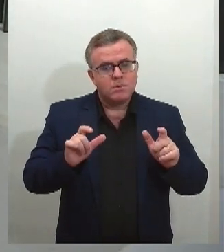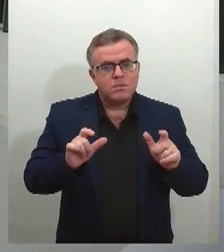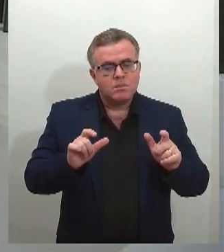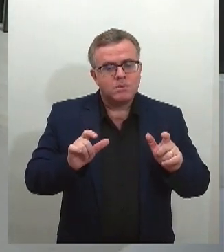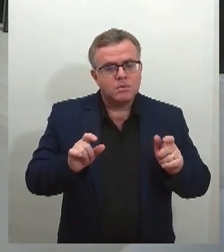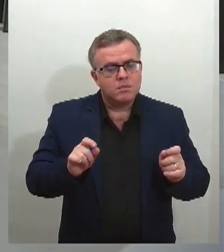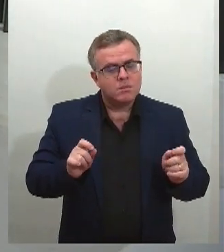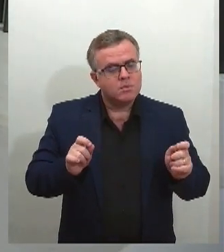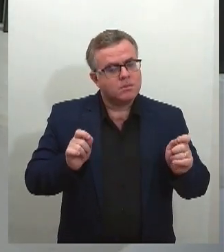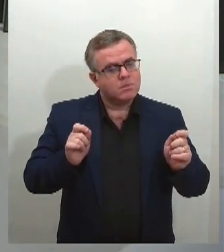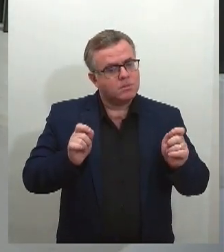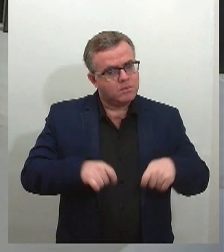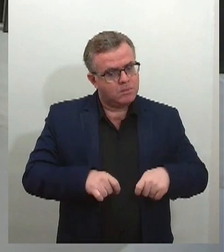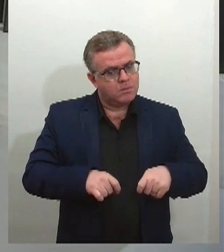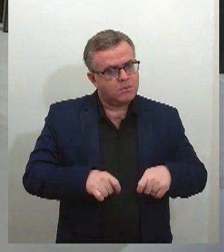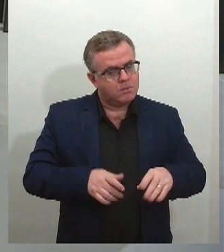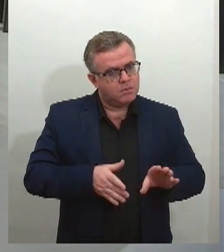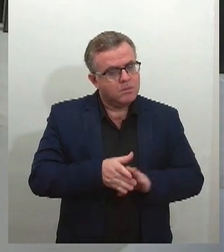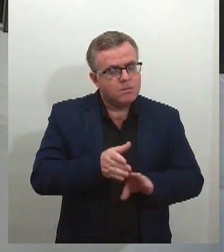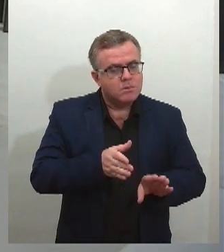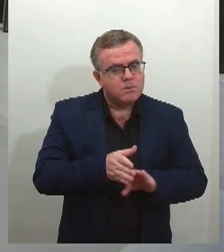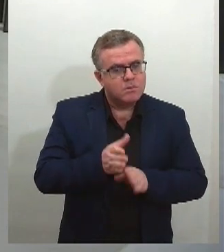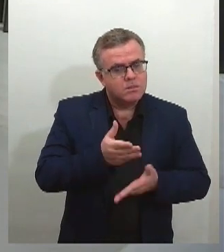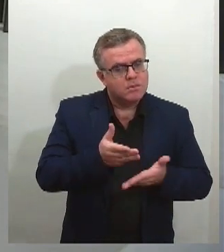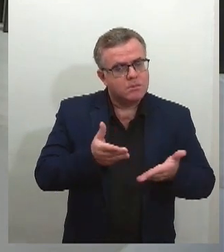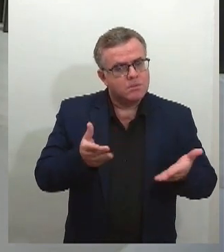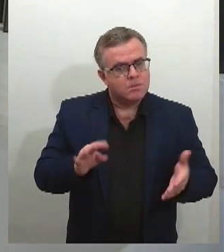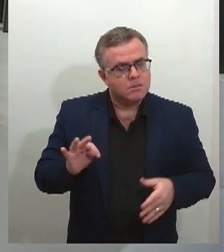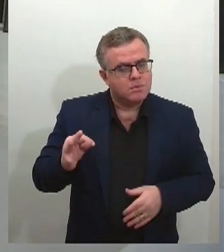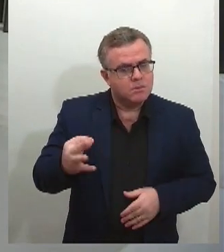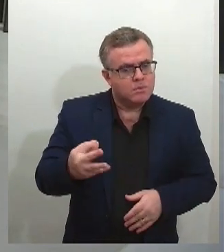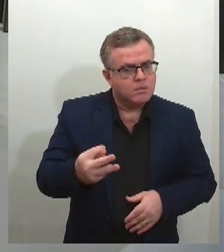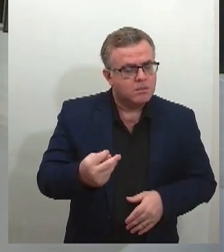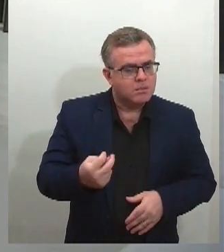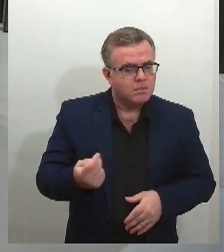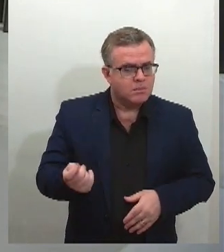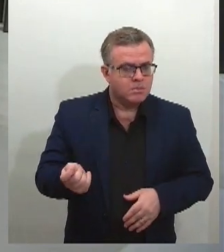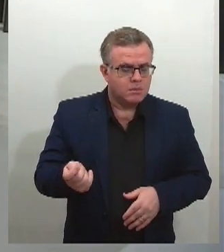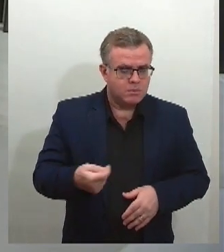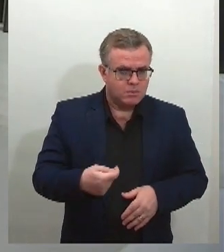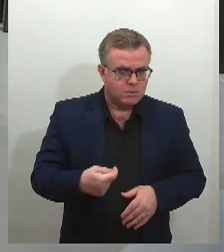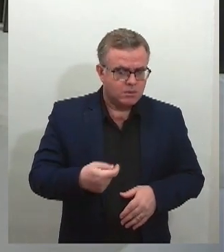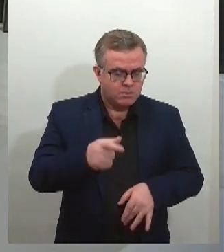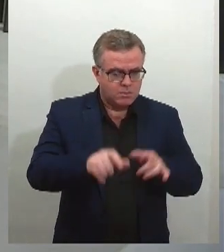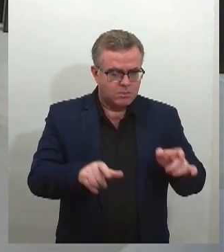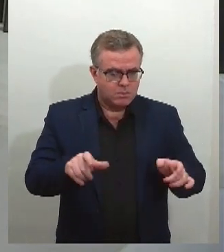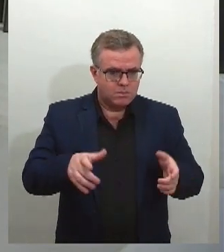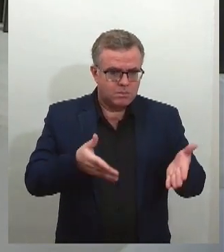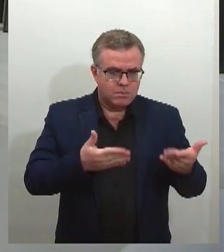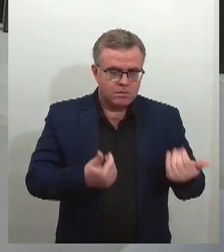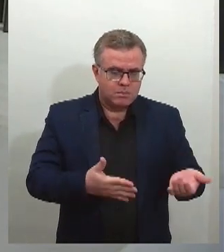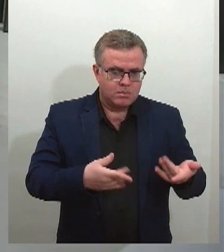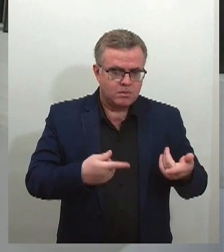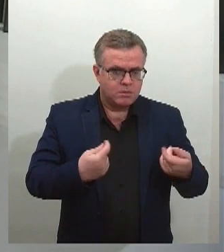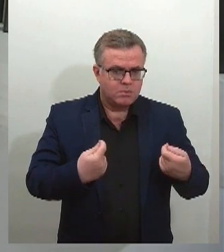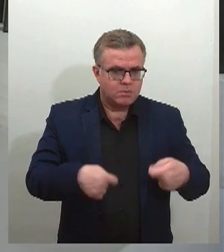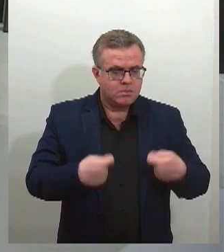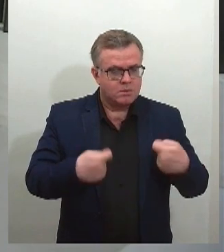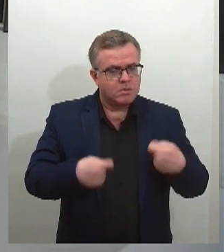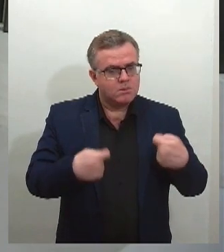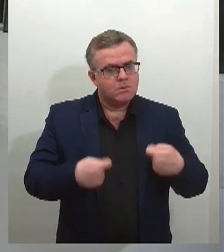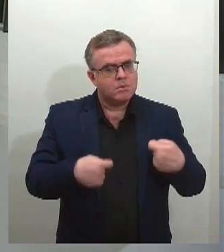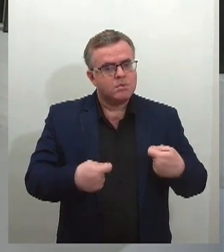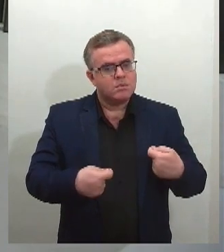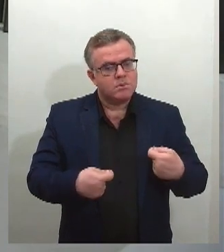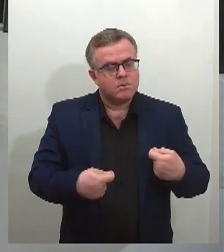essa conscientização para todas as famílias e também, né, para esses jovens que precisam atender o chamado sempre que há